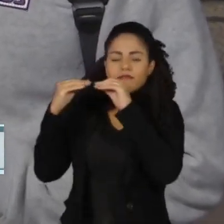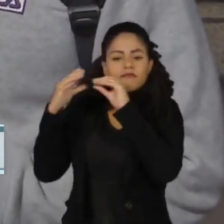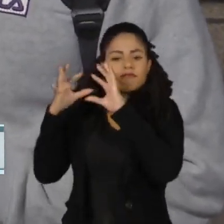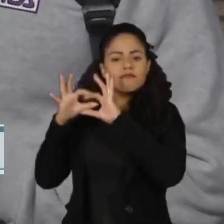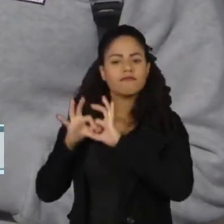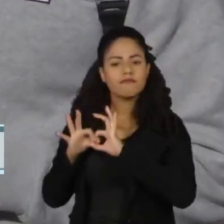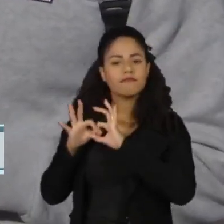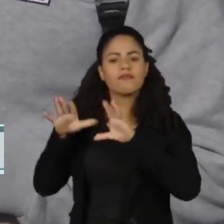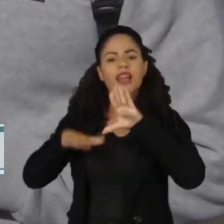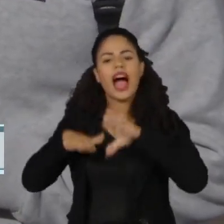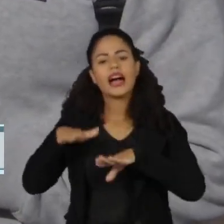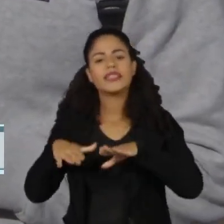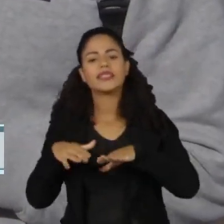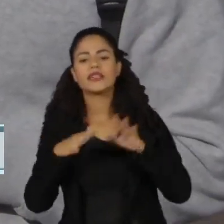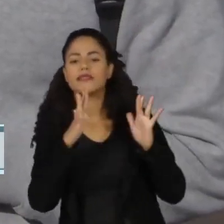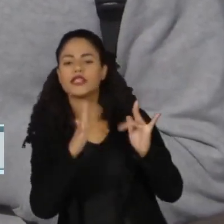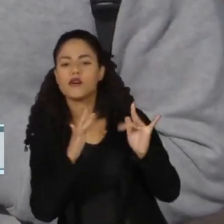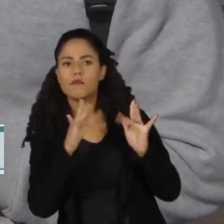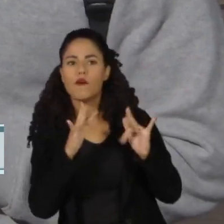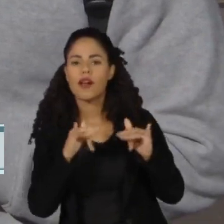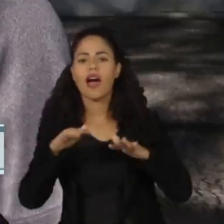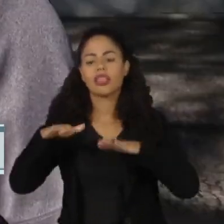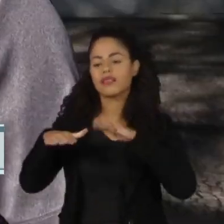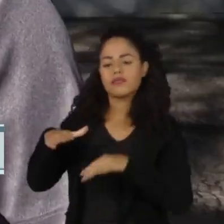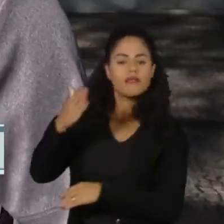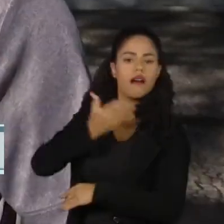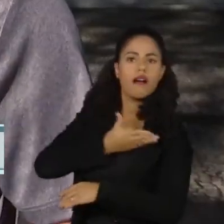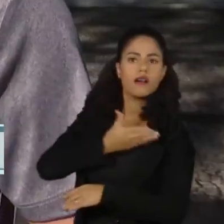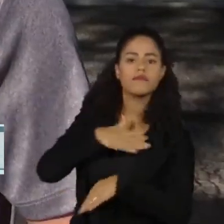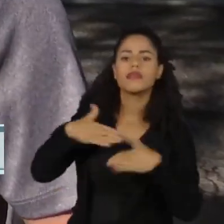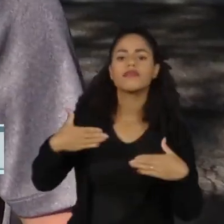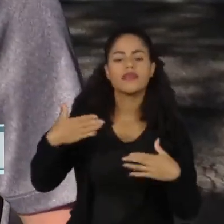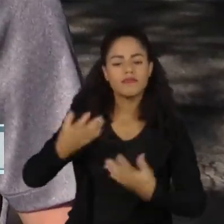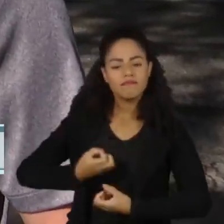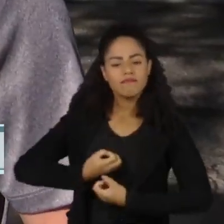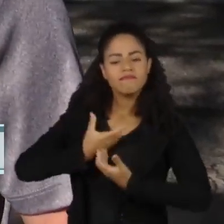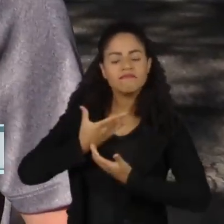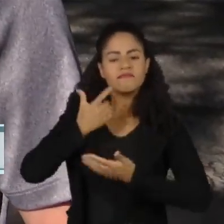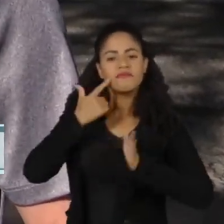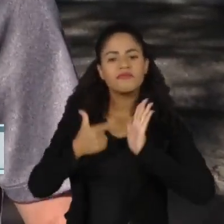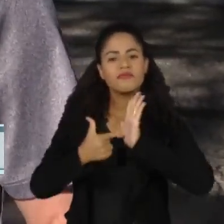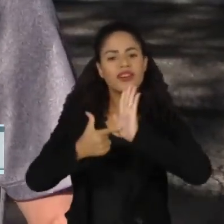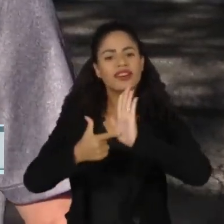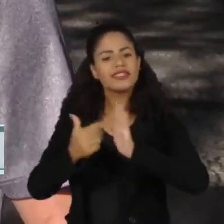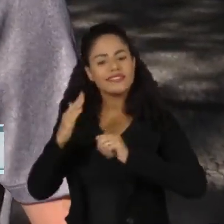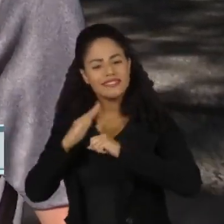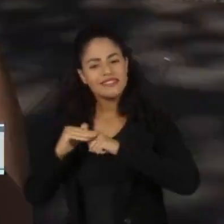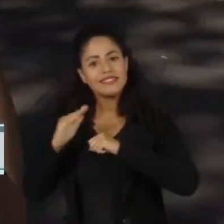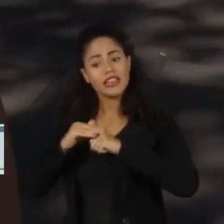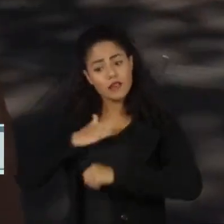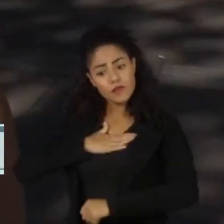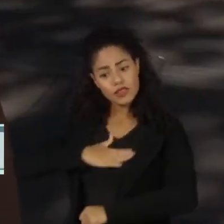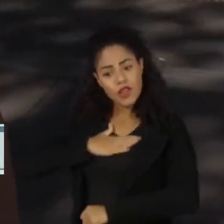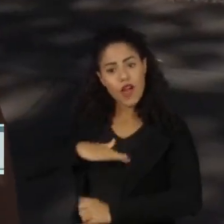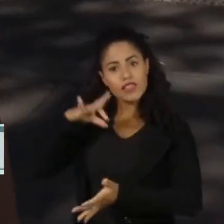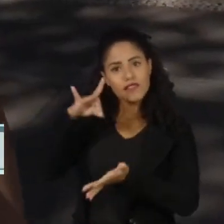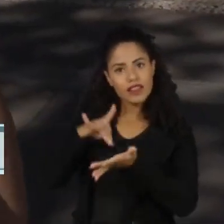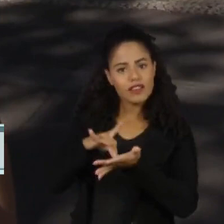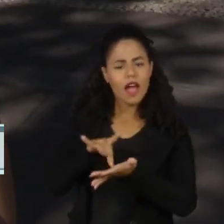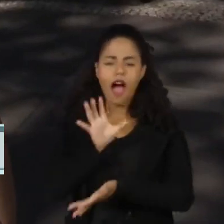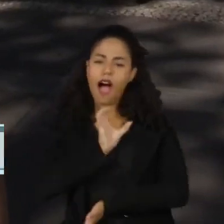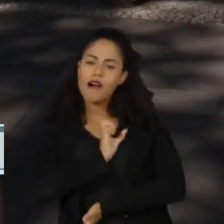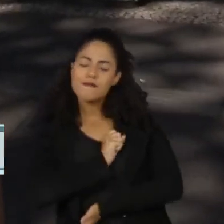seu namorado quanto amigos quando você gosta da outra pessoa que amor